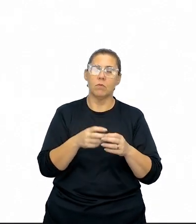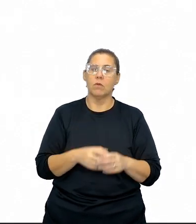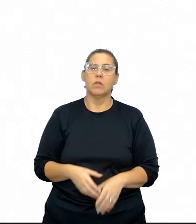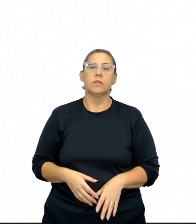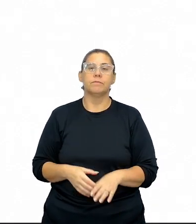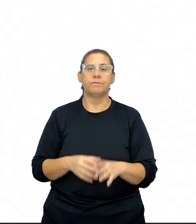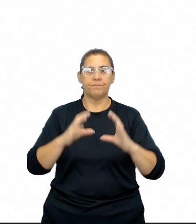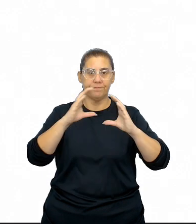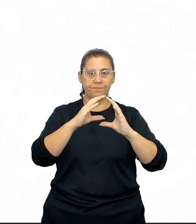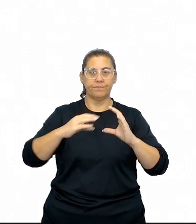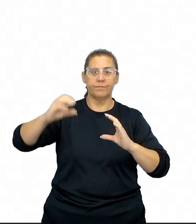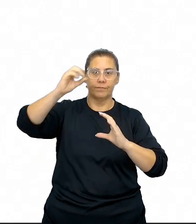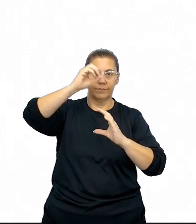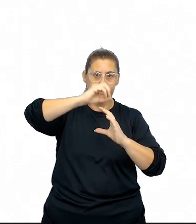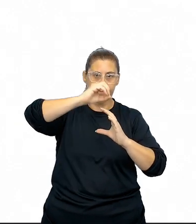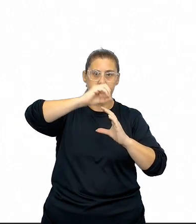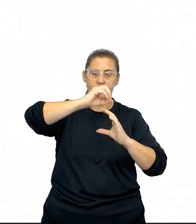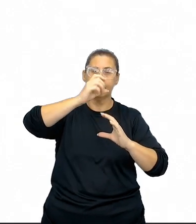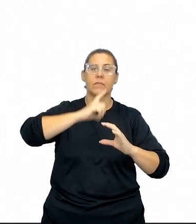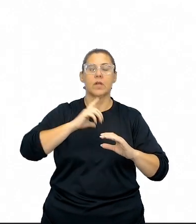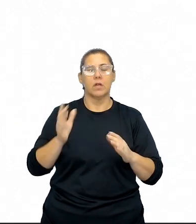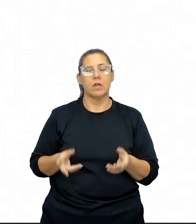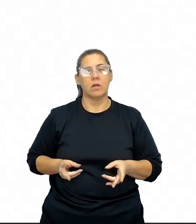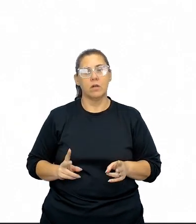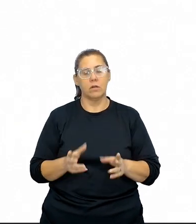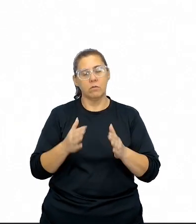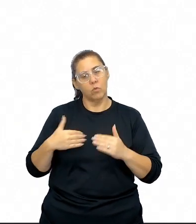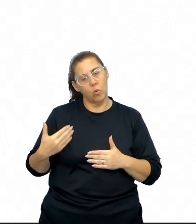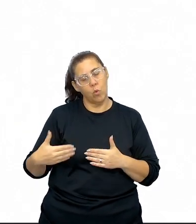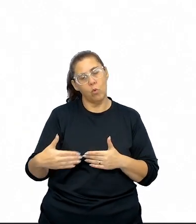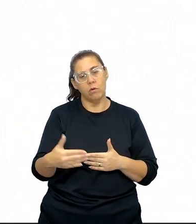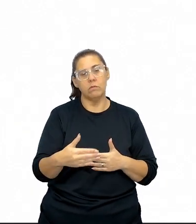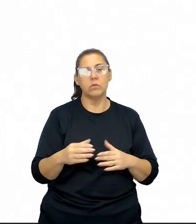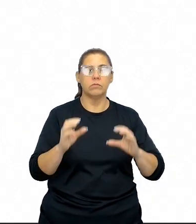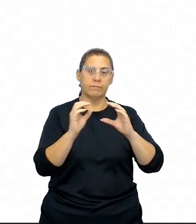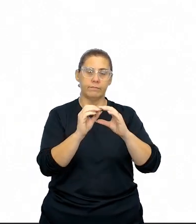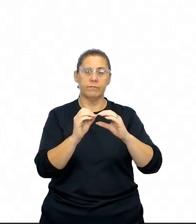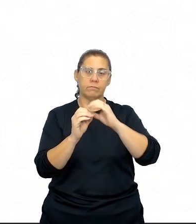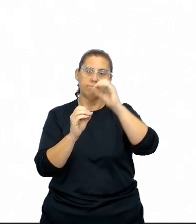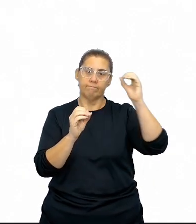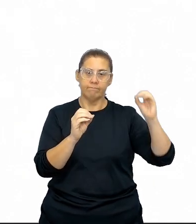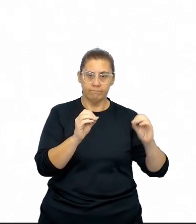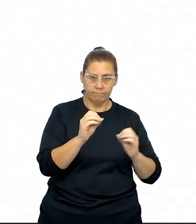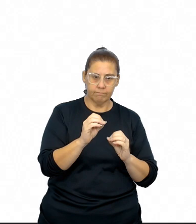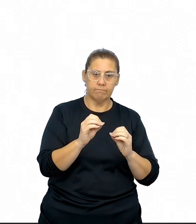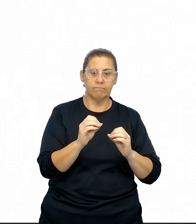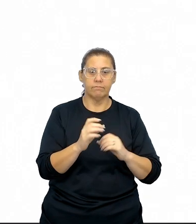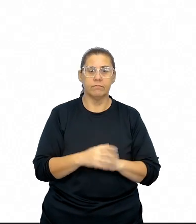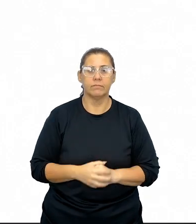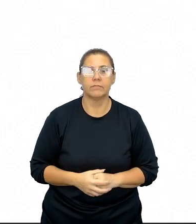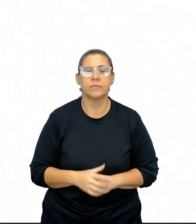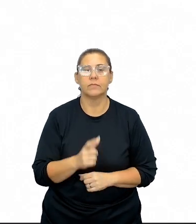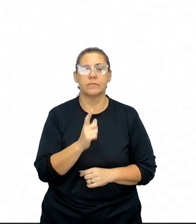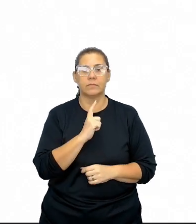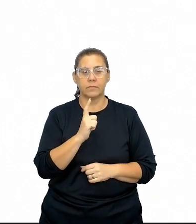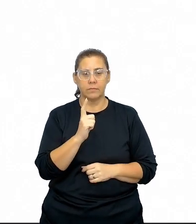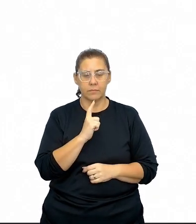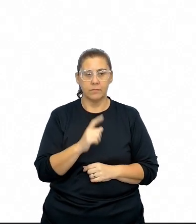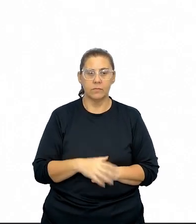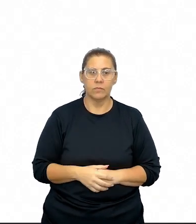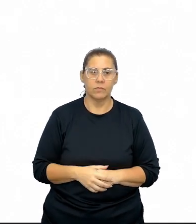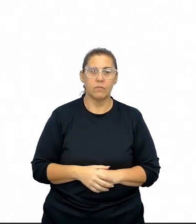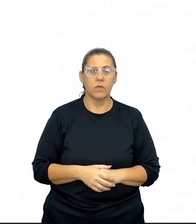dessa imagem, né? E aí, caminhando, né, no sentido anti-horário, na formação atual, nós estamos